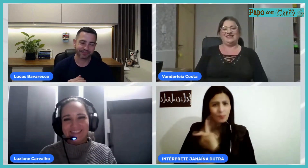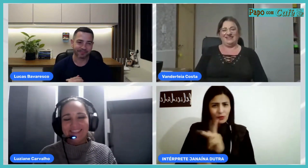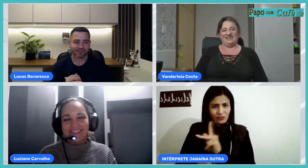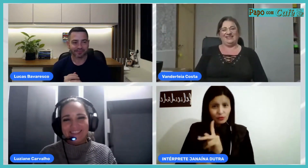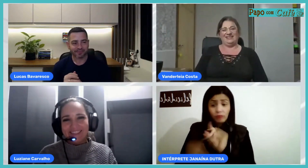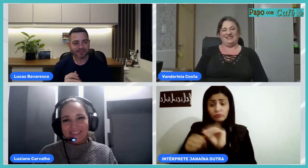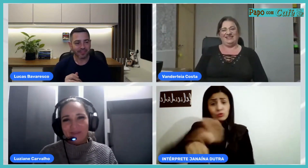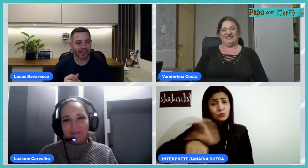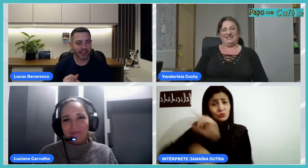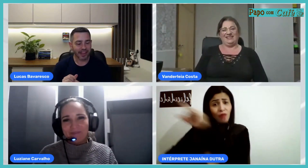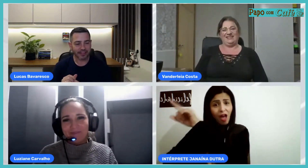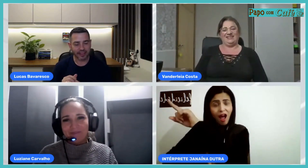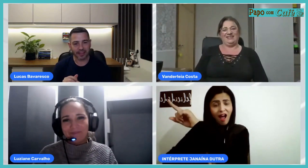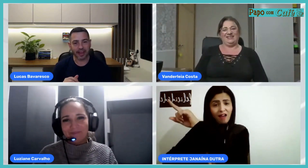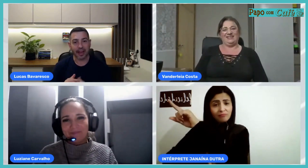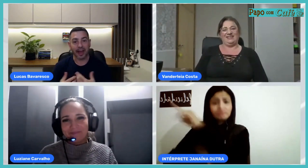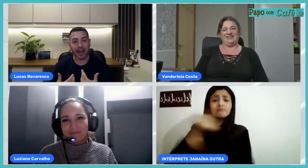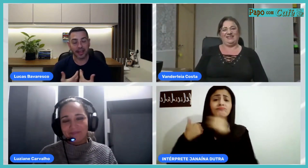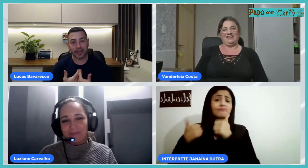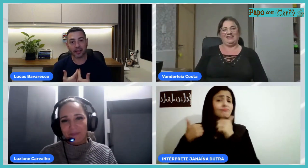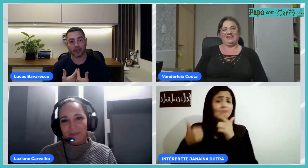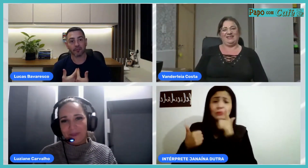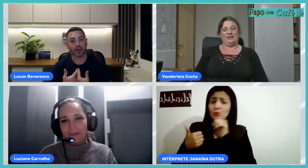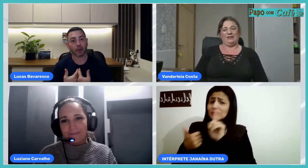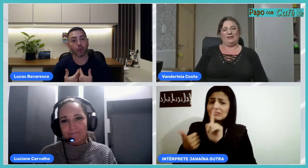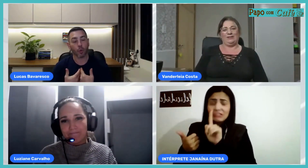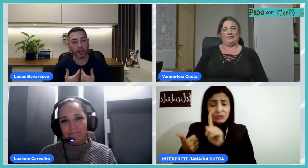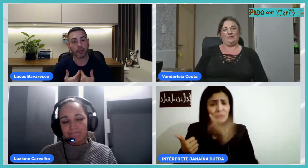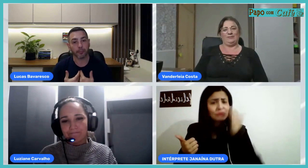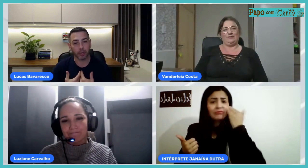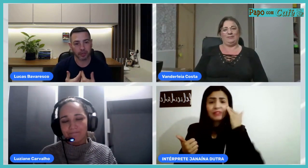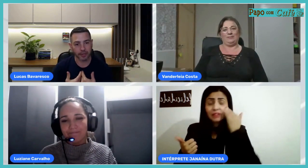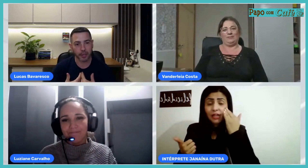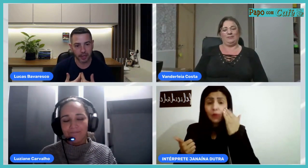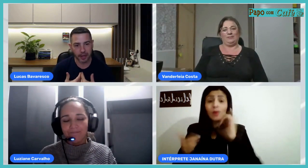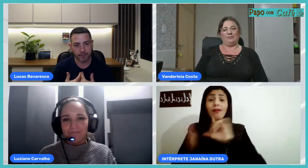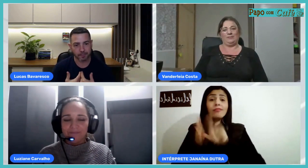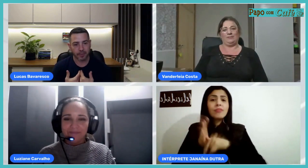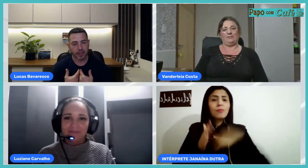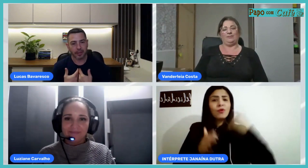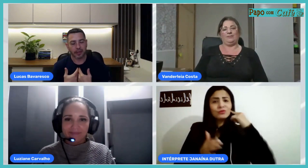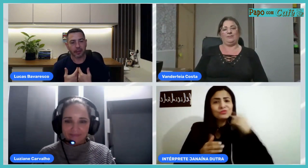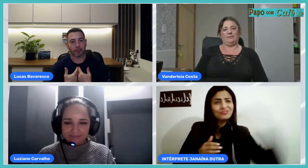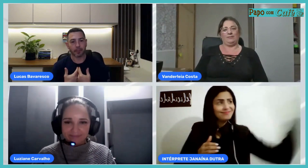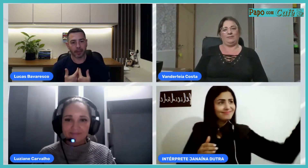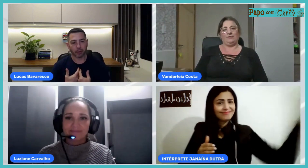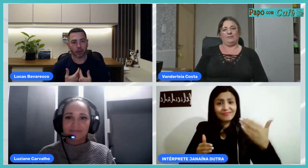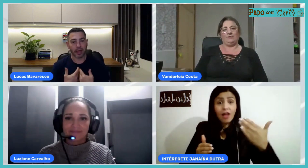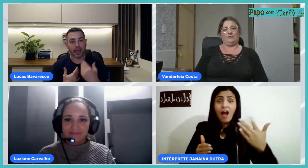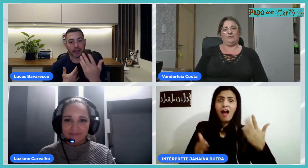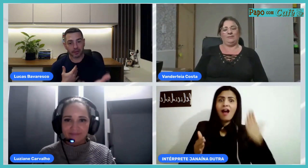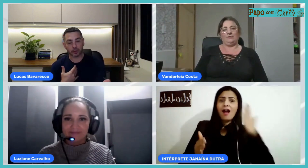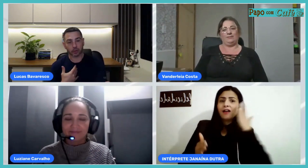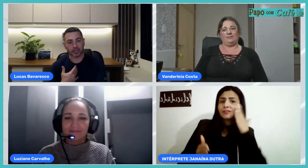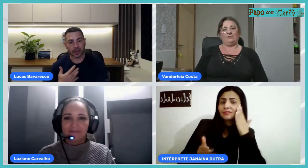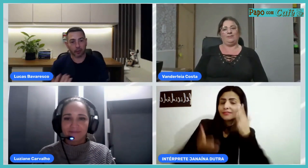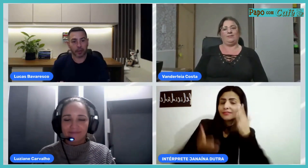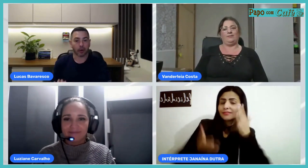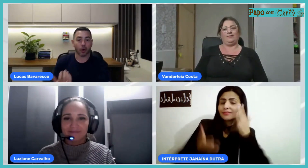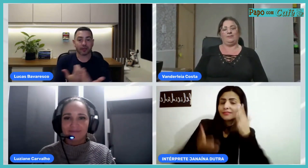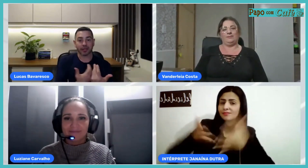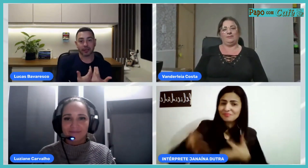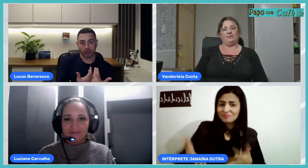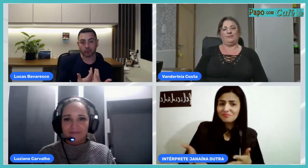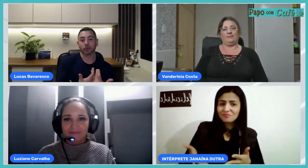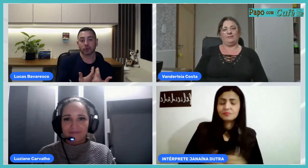Aham. E assim, aí veja o quanto é importante, né? Primeiro, eles trouxeram